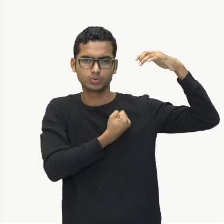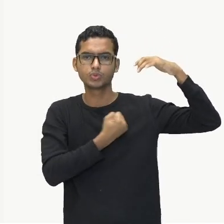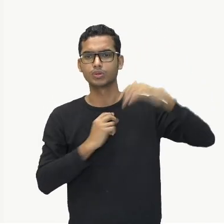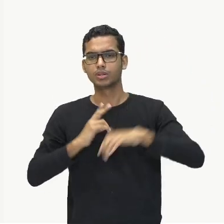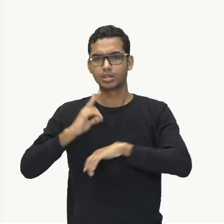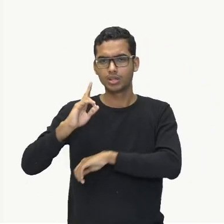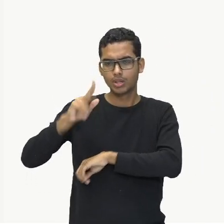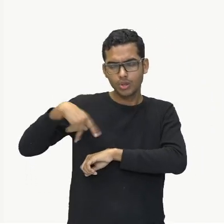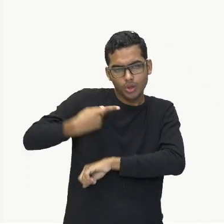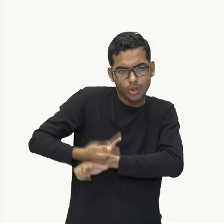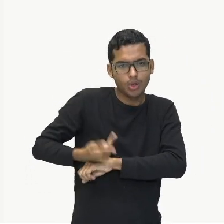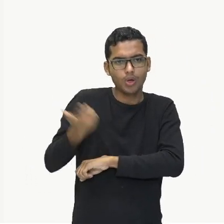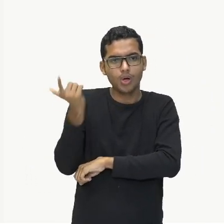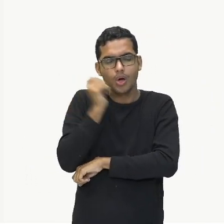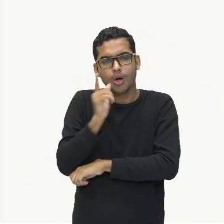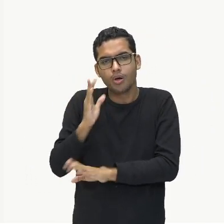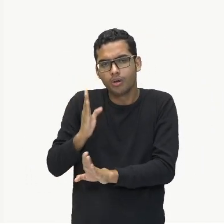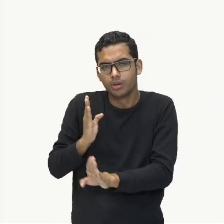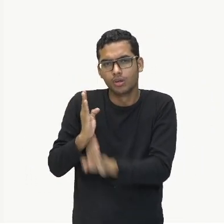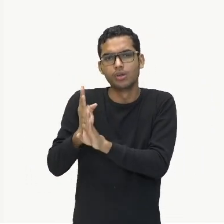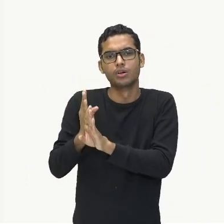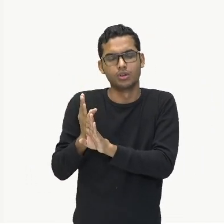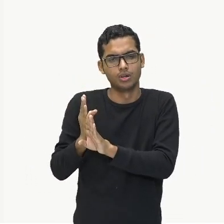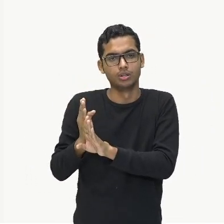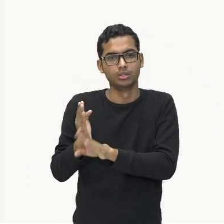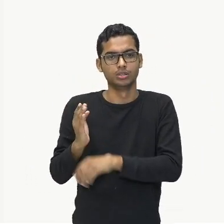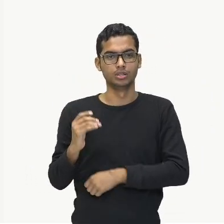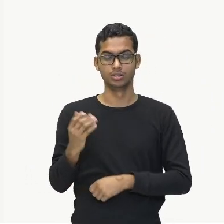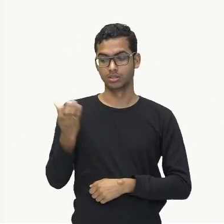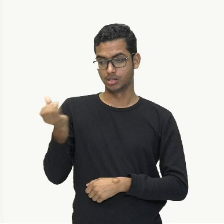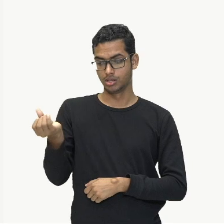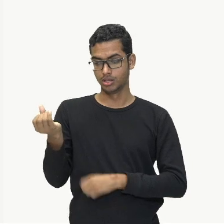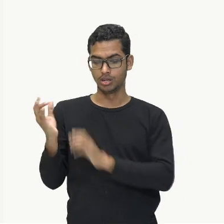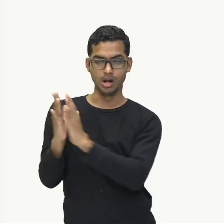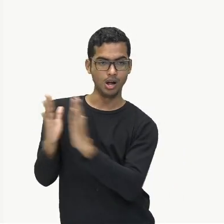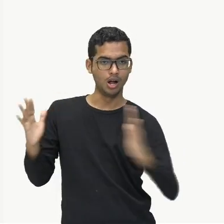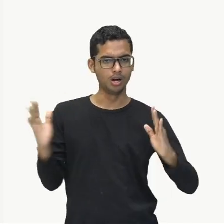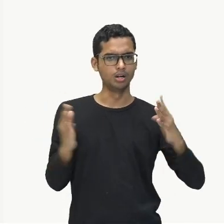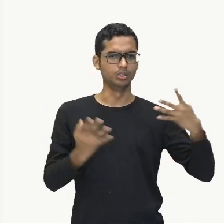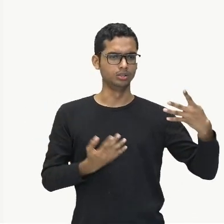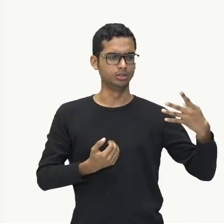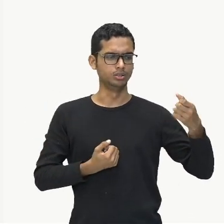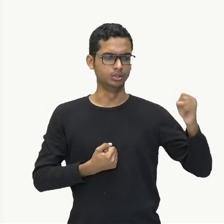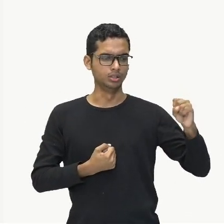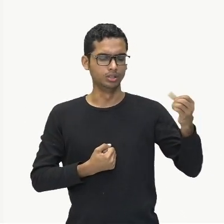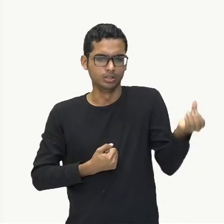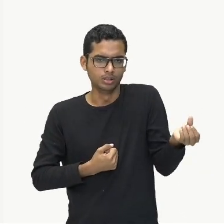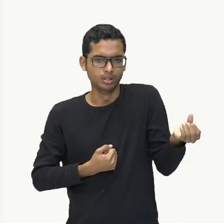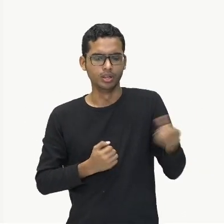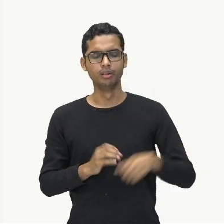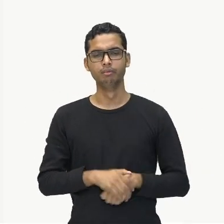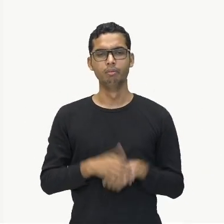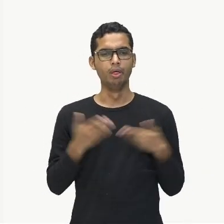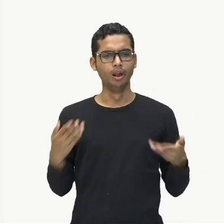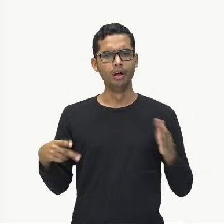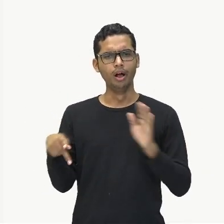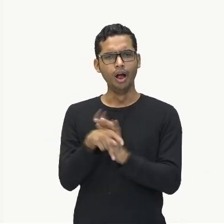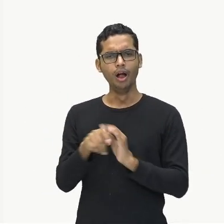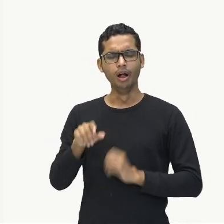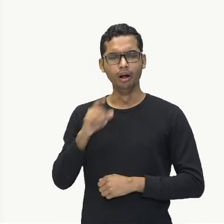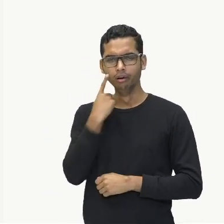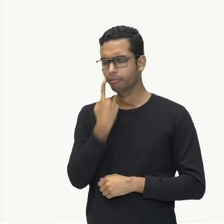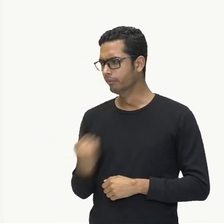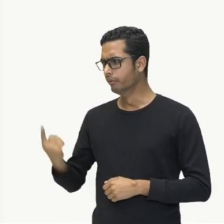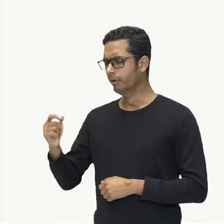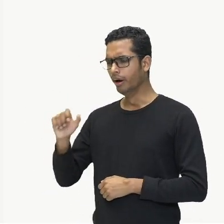aí entre o 6 e o 486, tá bom? Então veja, o A1 nesse caso aqui